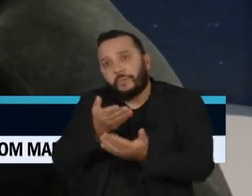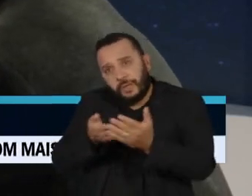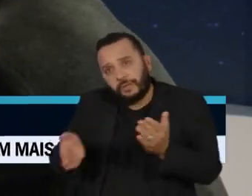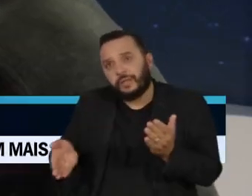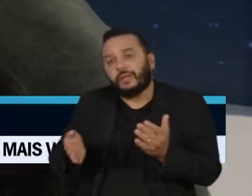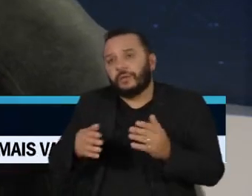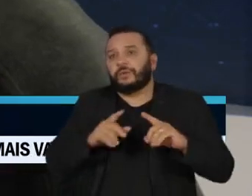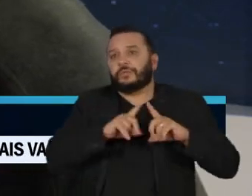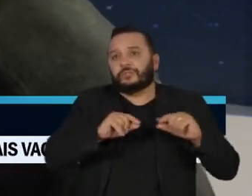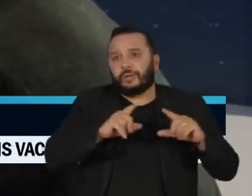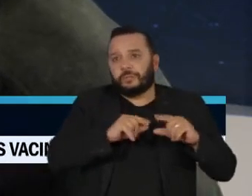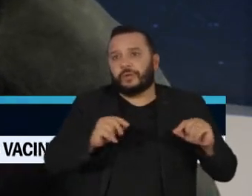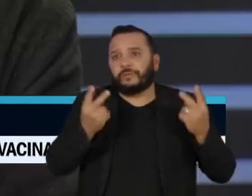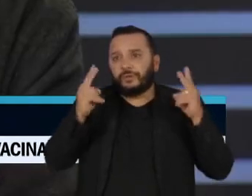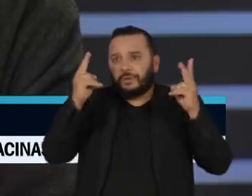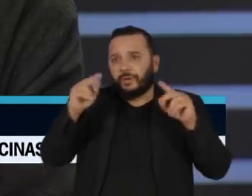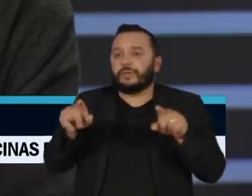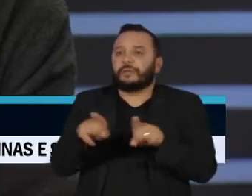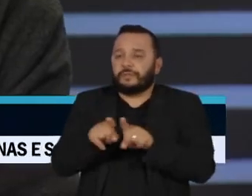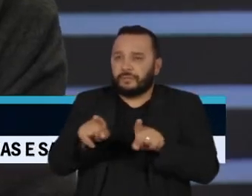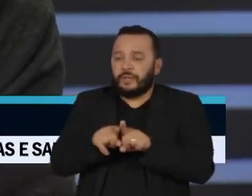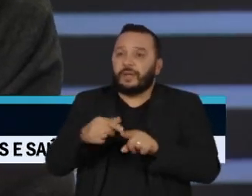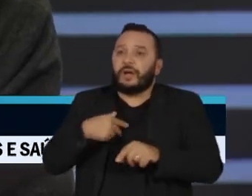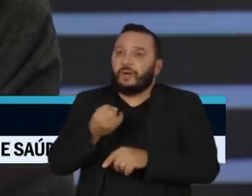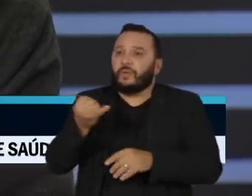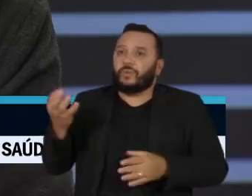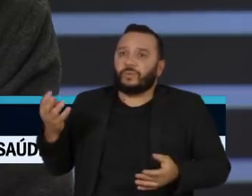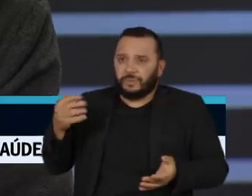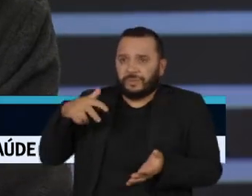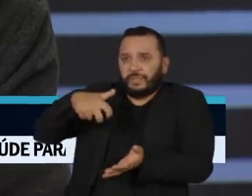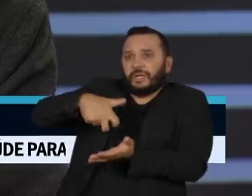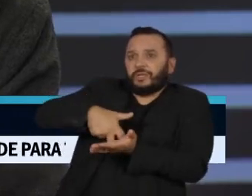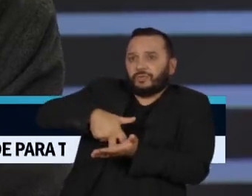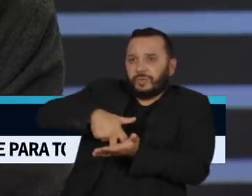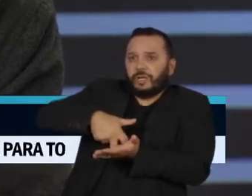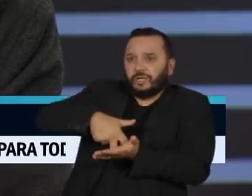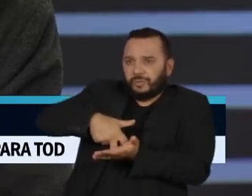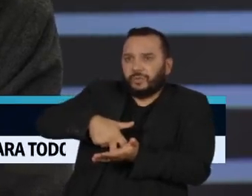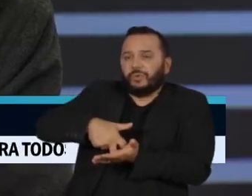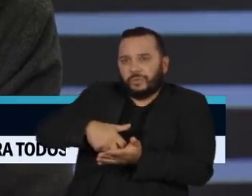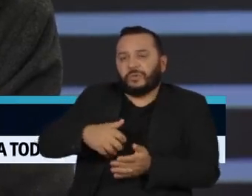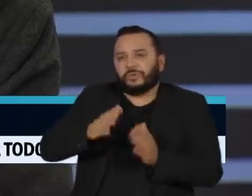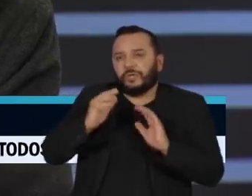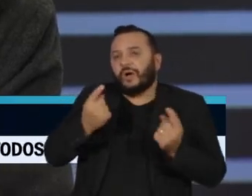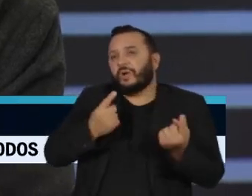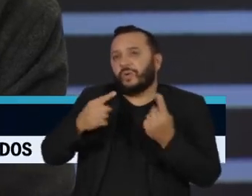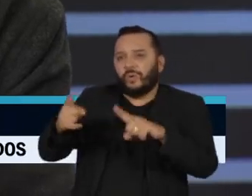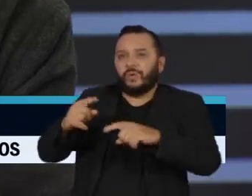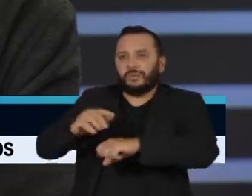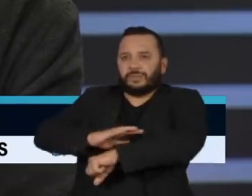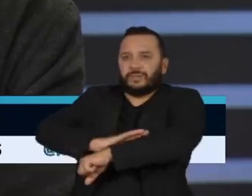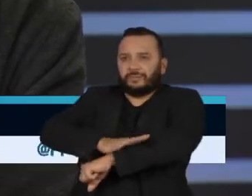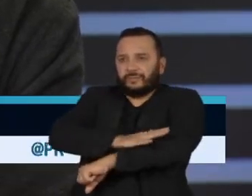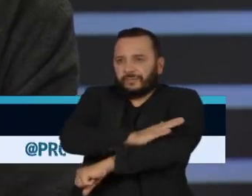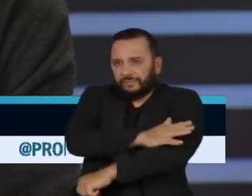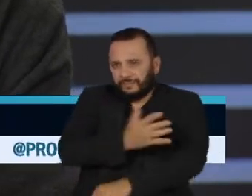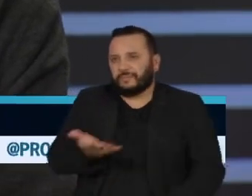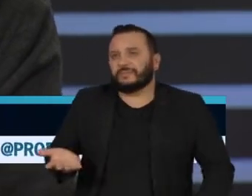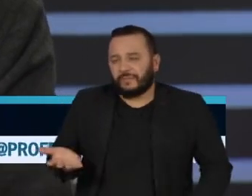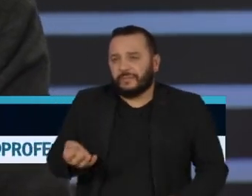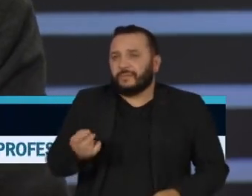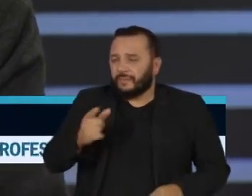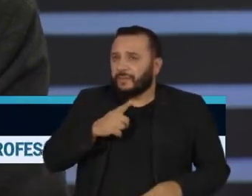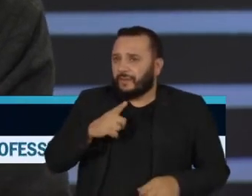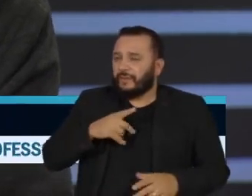pelos jogadores que se ajoelharam reproduziram o gesto de repúdio racismo acho que tem certas coisas tem